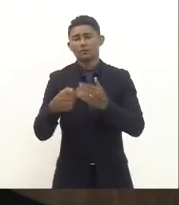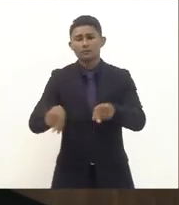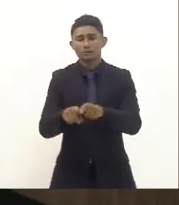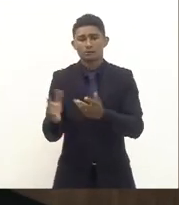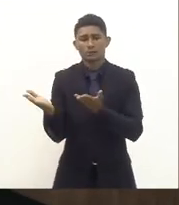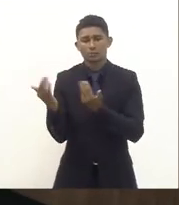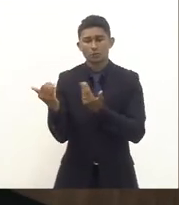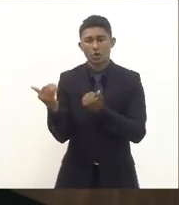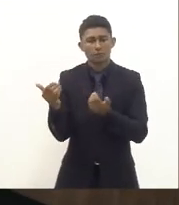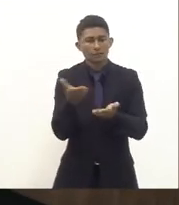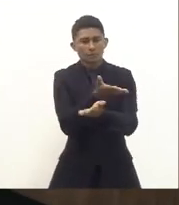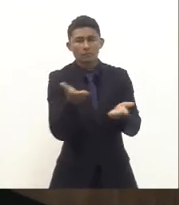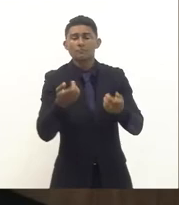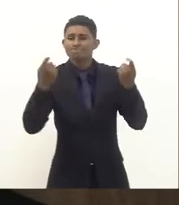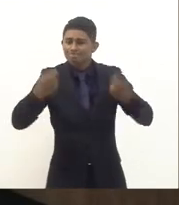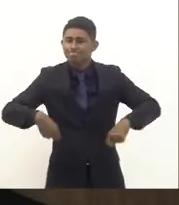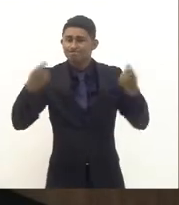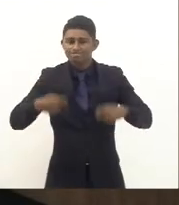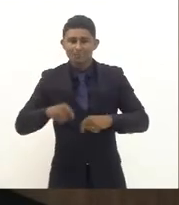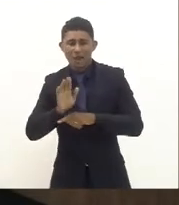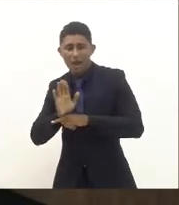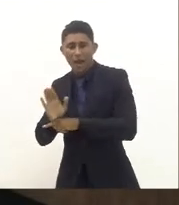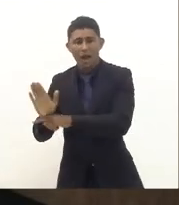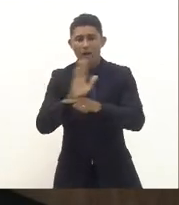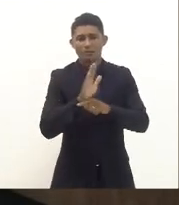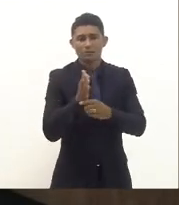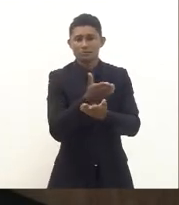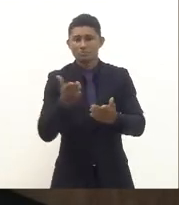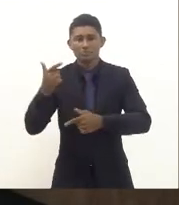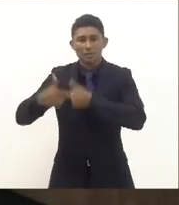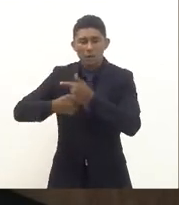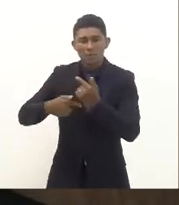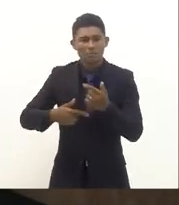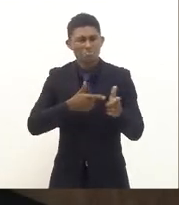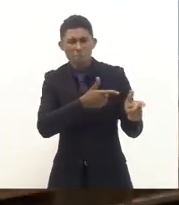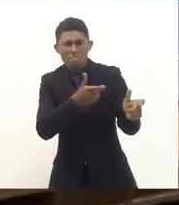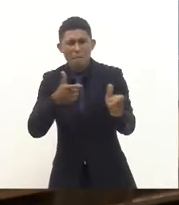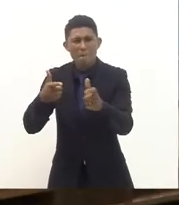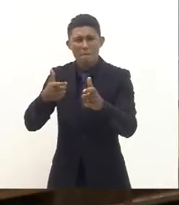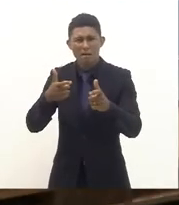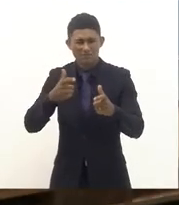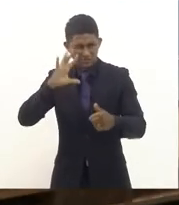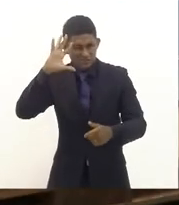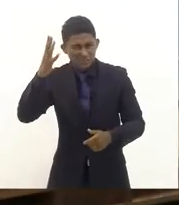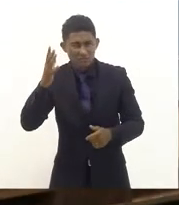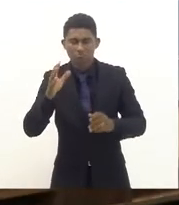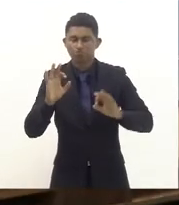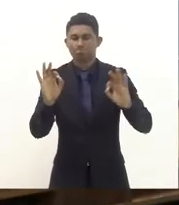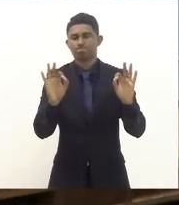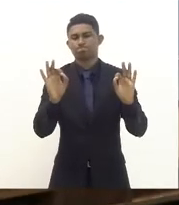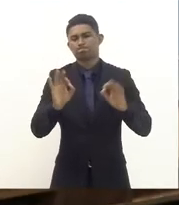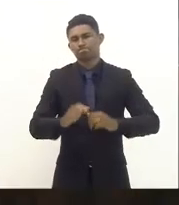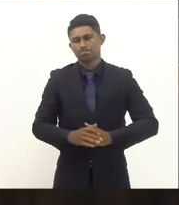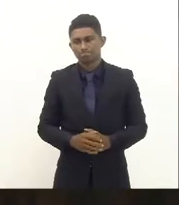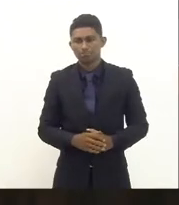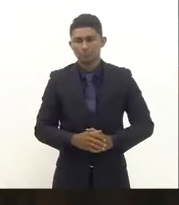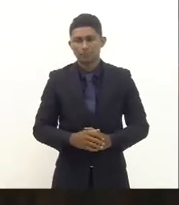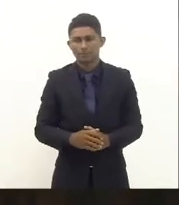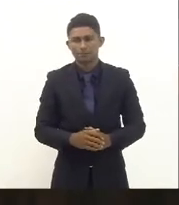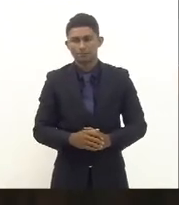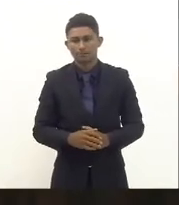juventude precisa de oportunidade a bala não resolve nada o